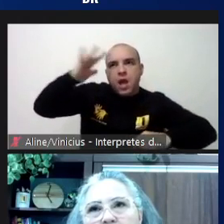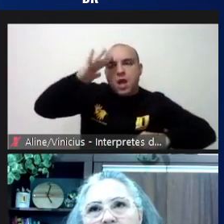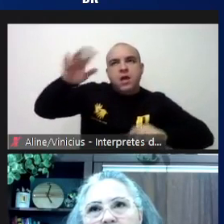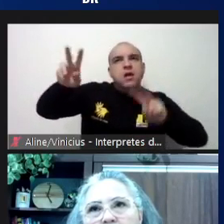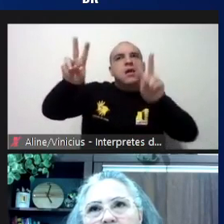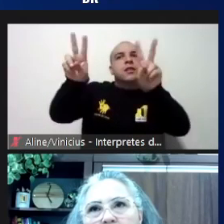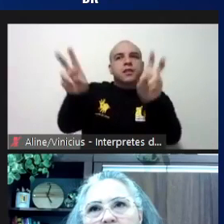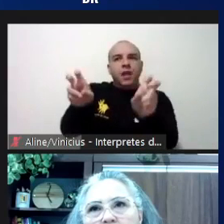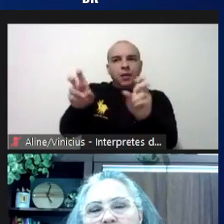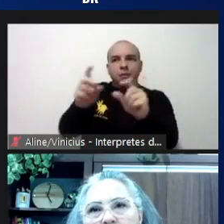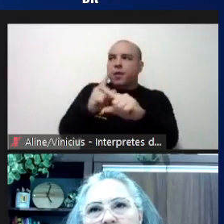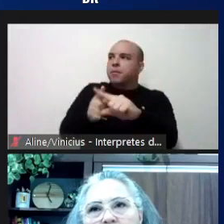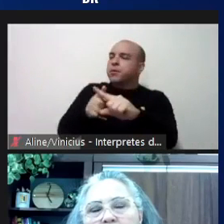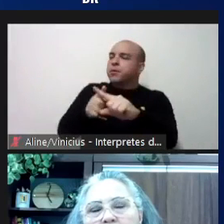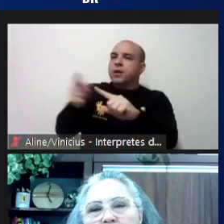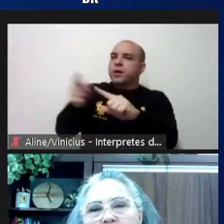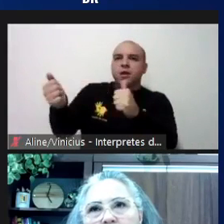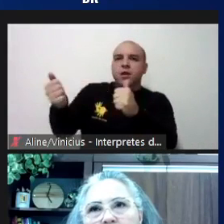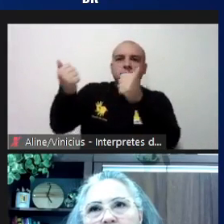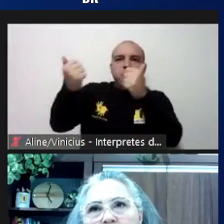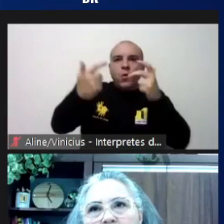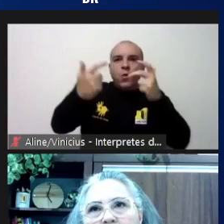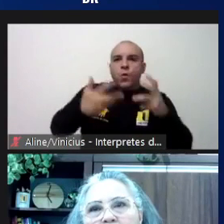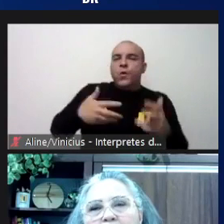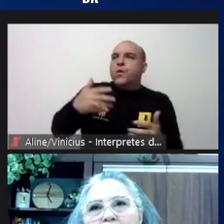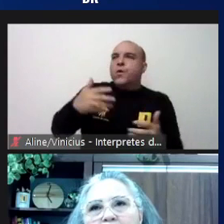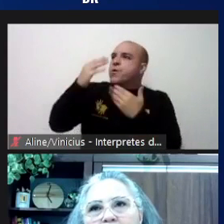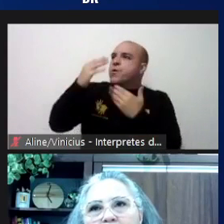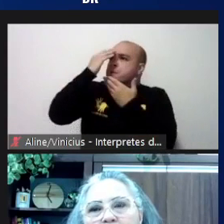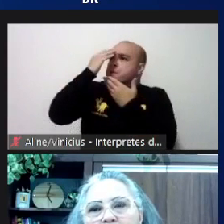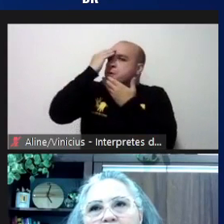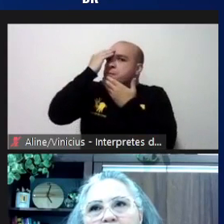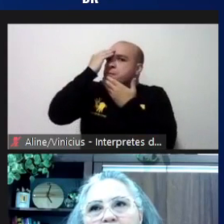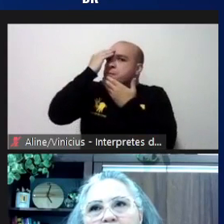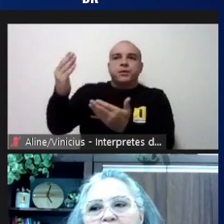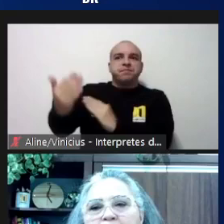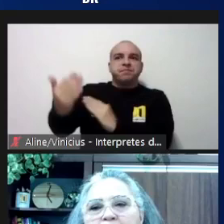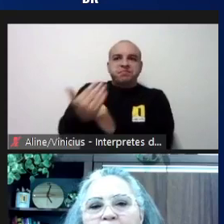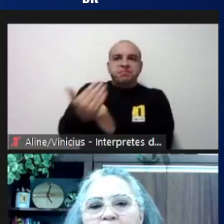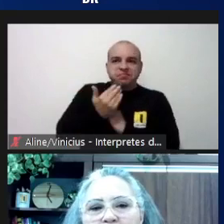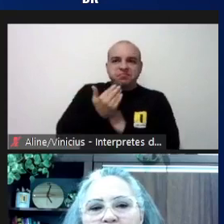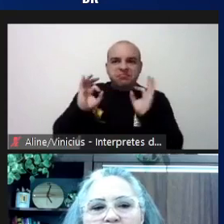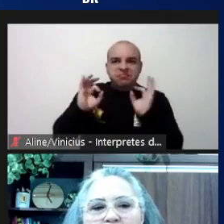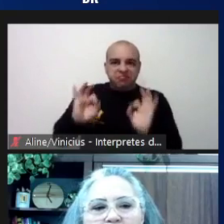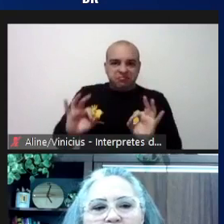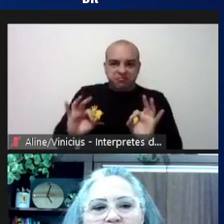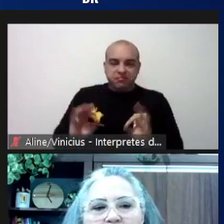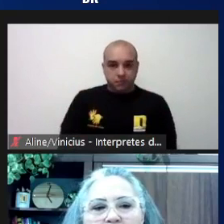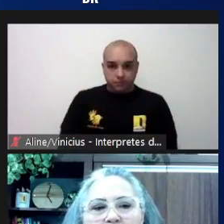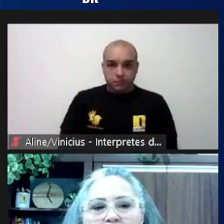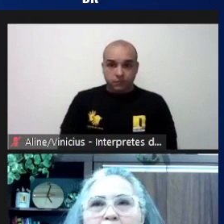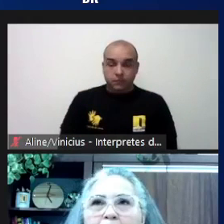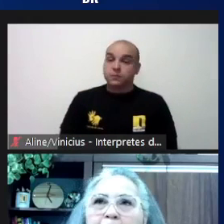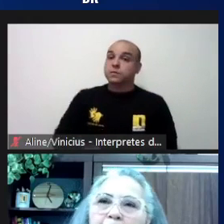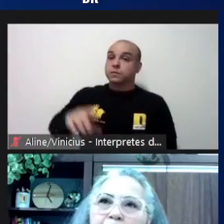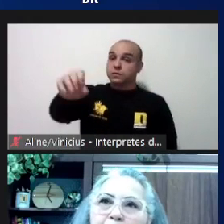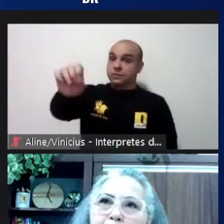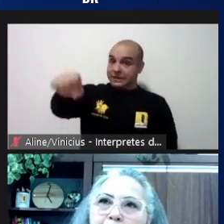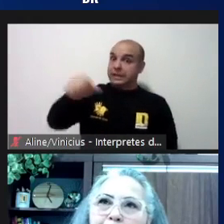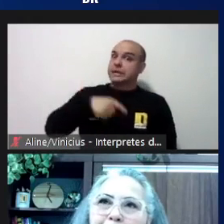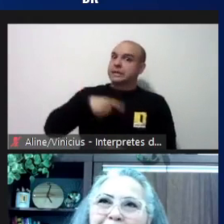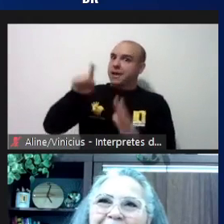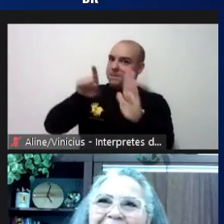você trouxe para nós hoje. Agradecemos de verdade. Temos aqui algumas perguntas,